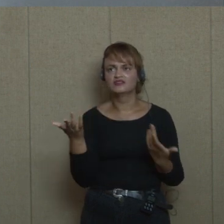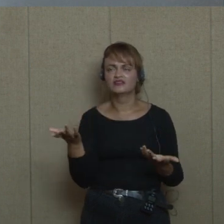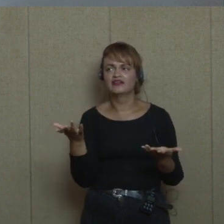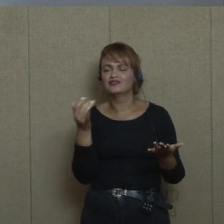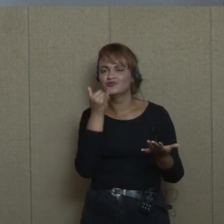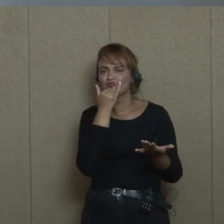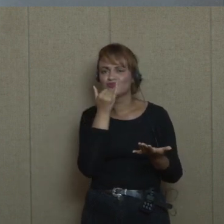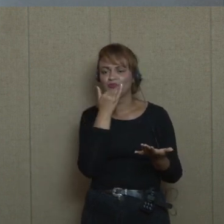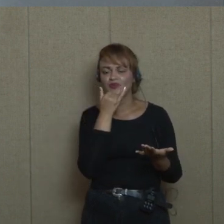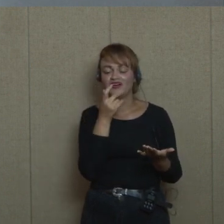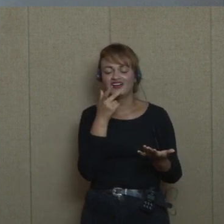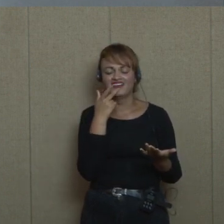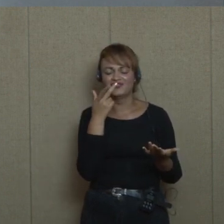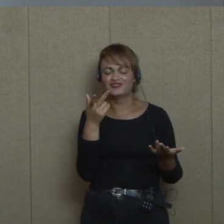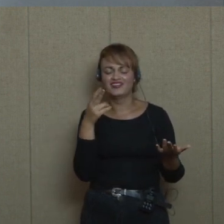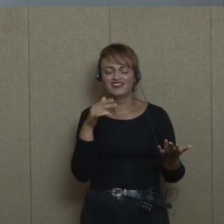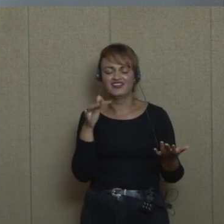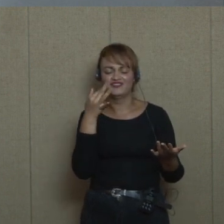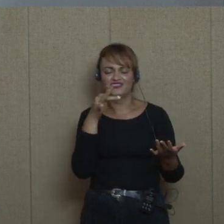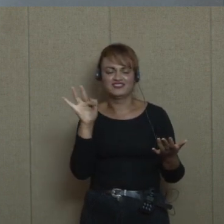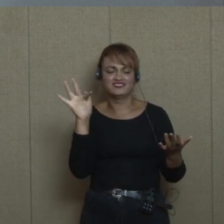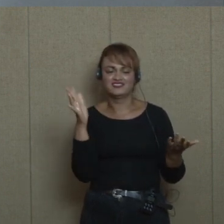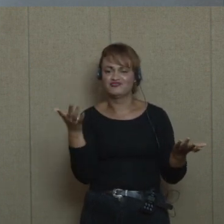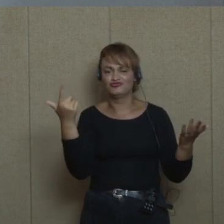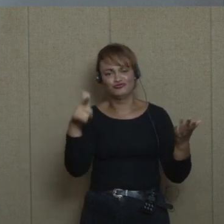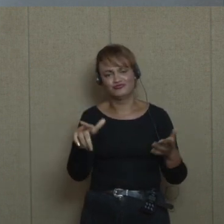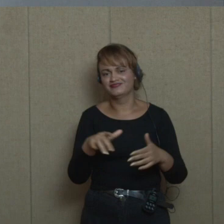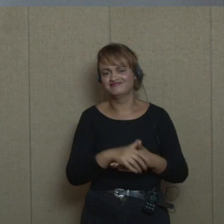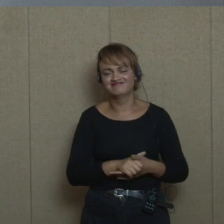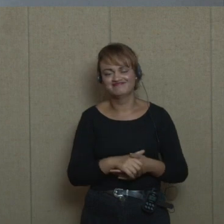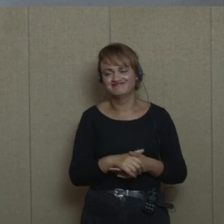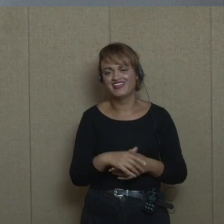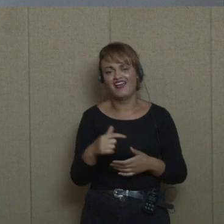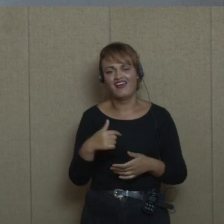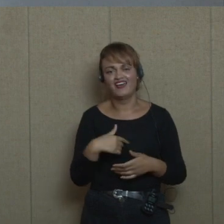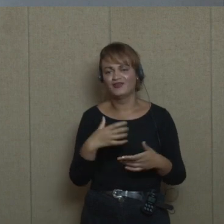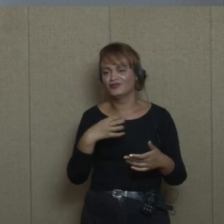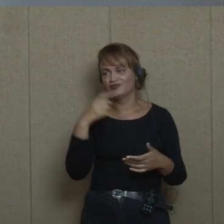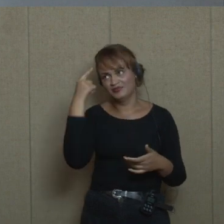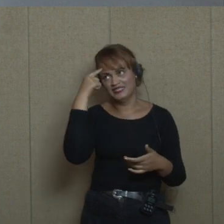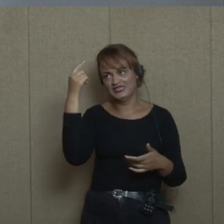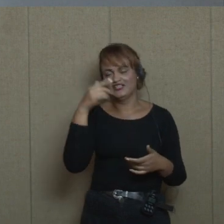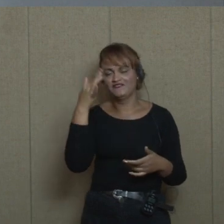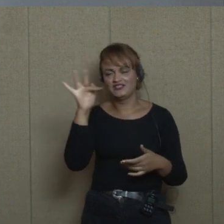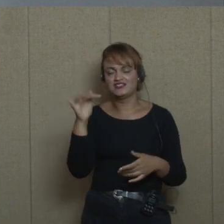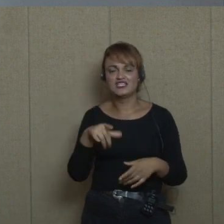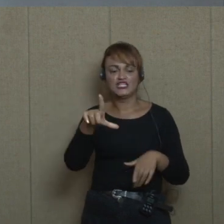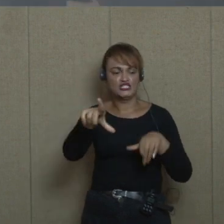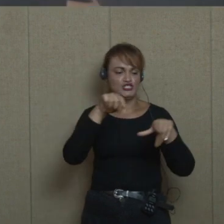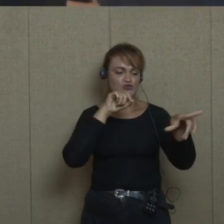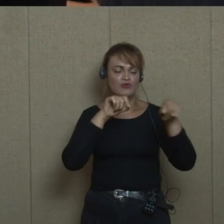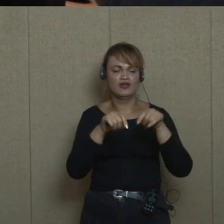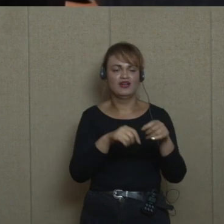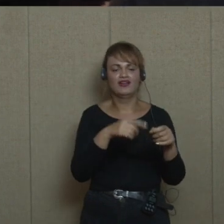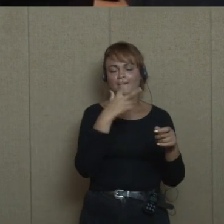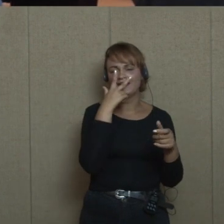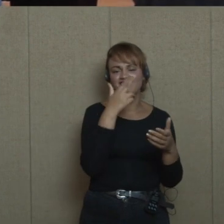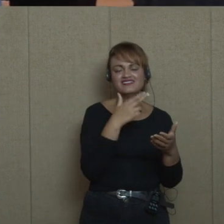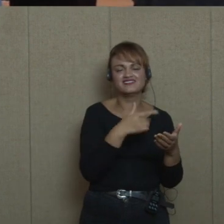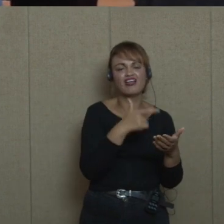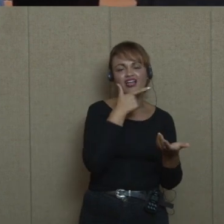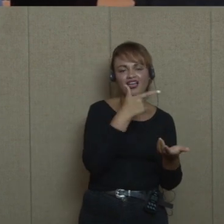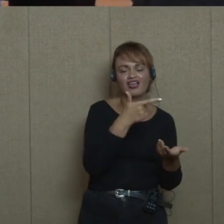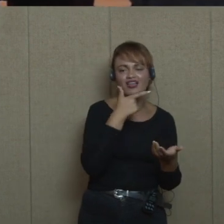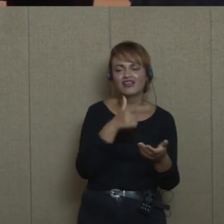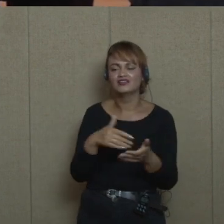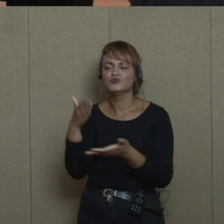Desculpe, eu vou ser francês de novo. Mas não estamos querendo escolher entre queijo e sobremesa. Queremos